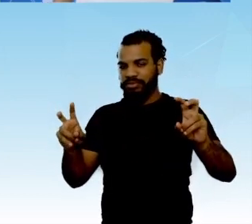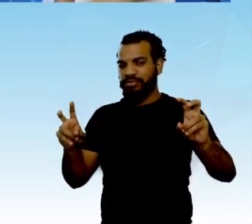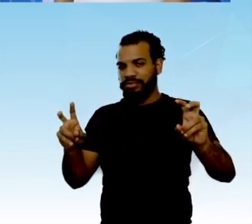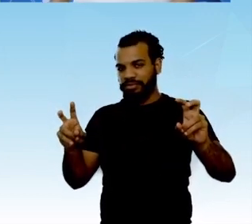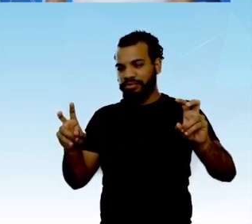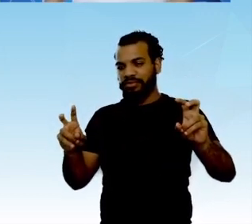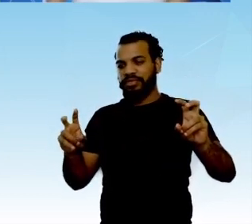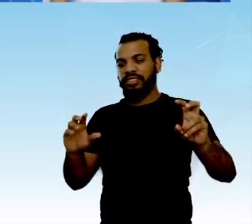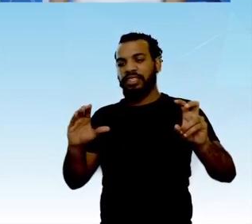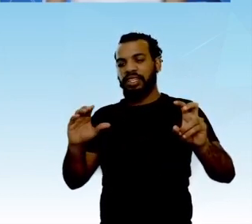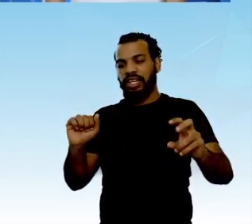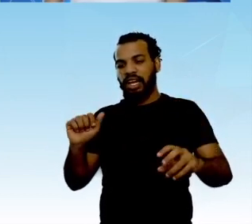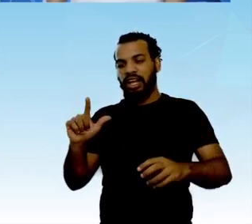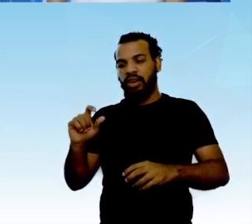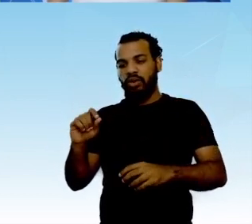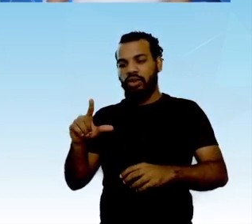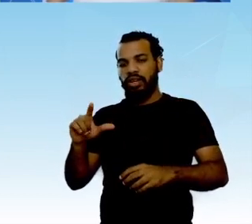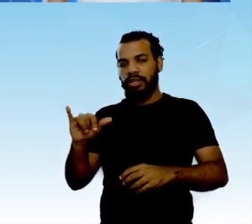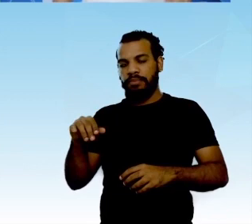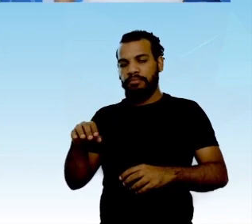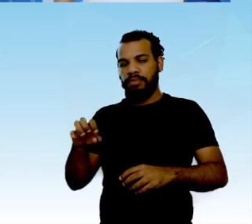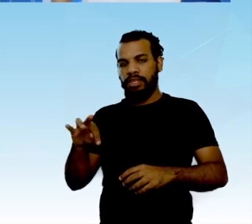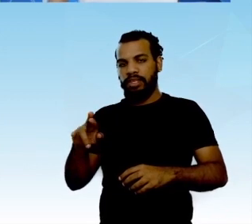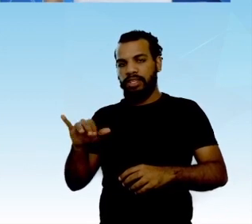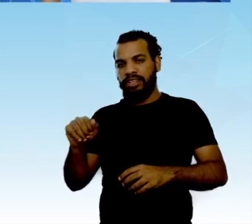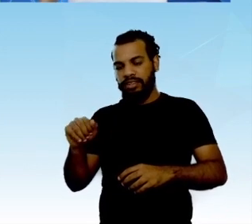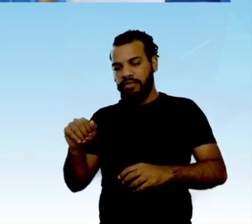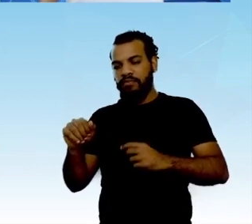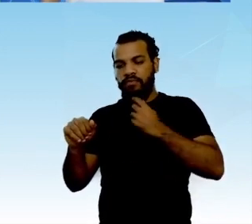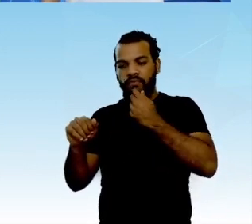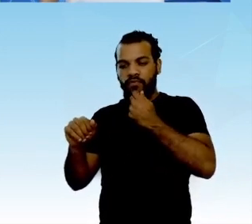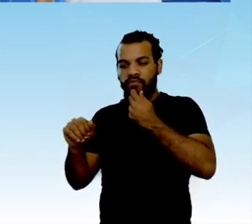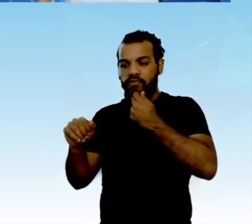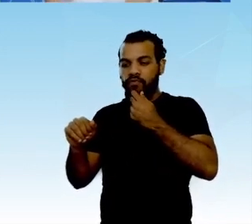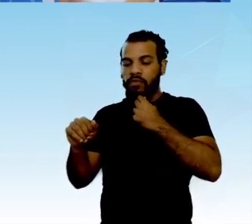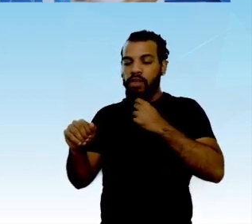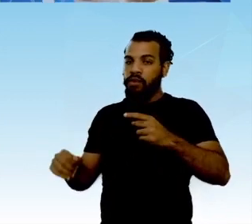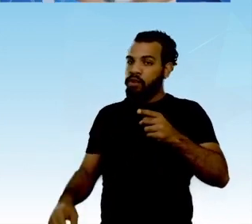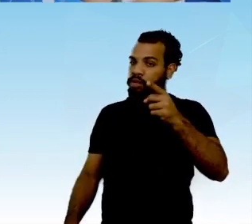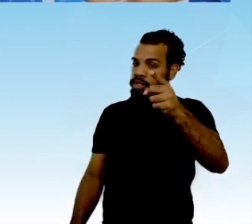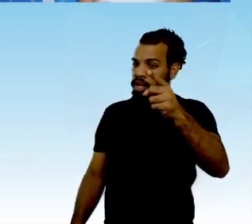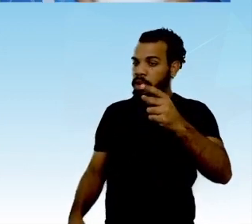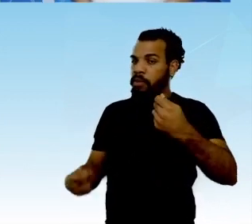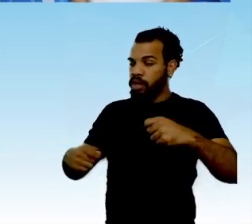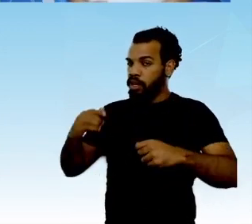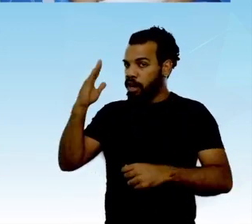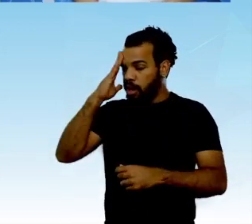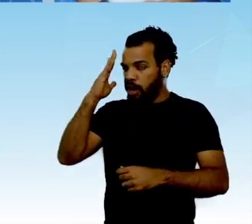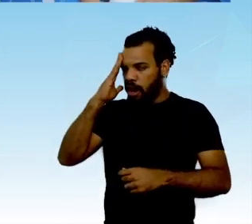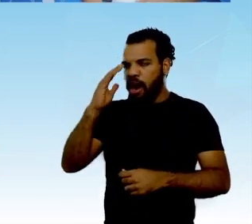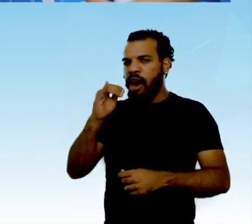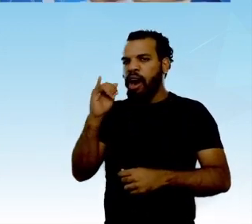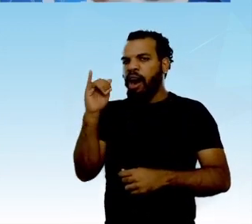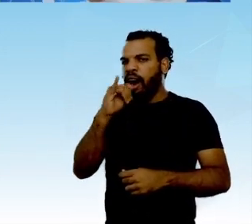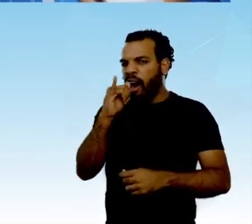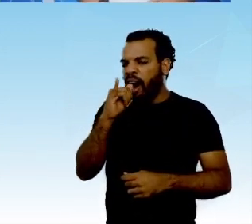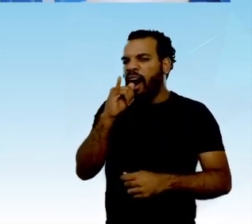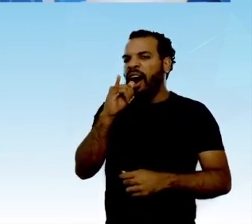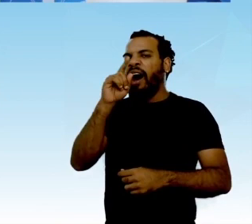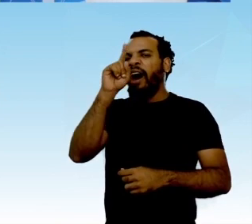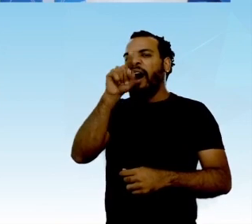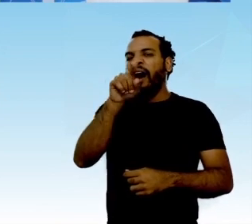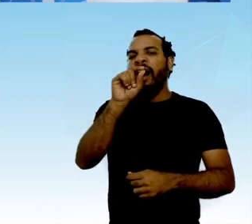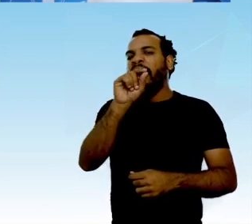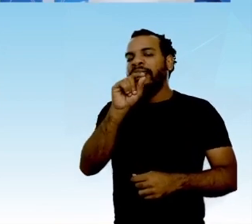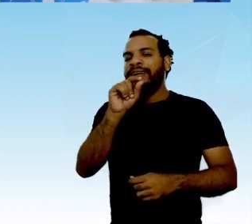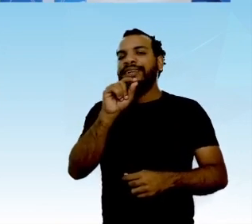chamado calorimetria, ok? Mas você tem que entender que a energia térmica é a passagem de